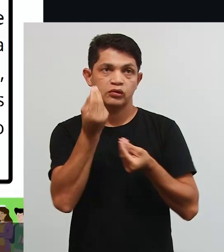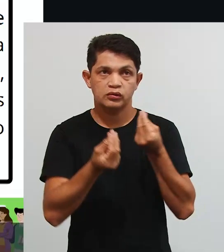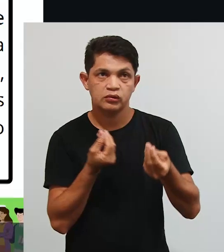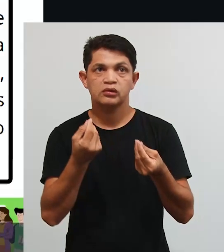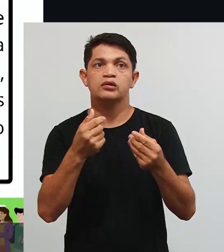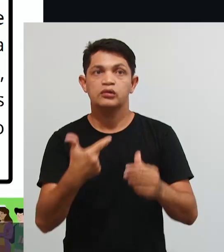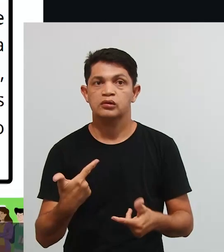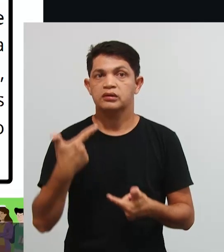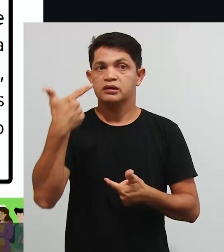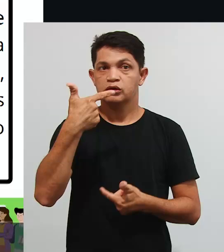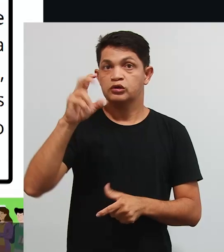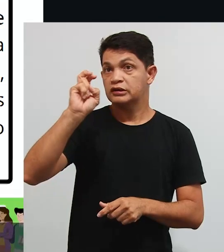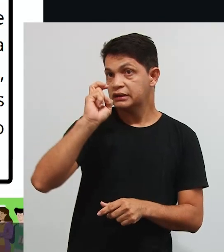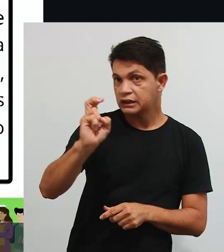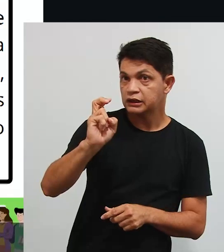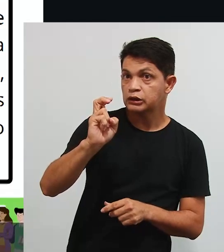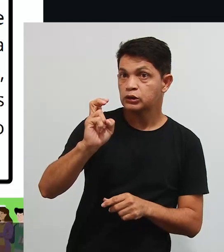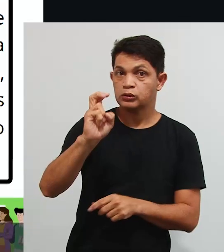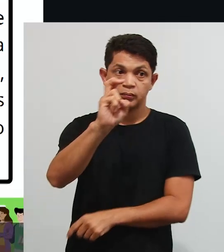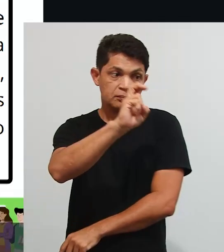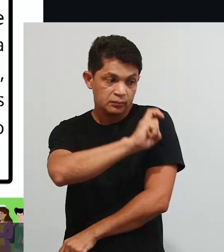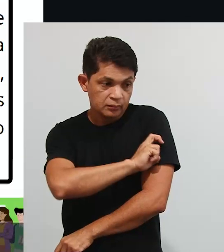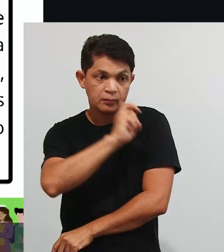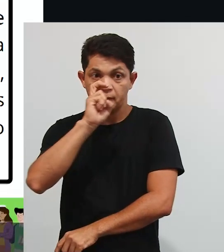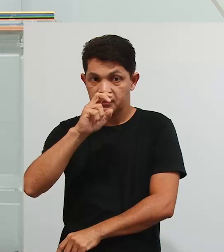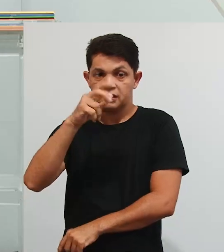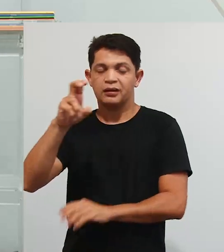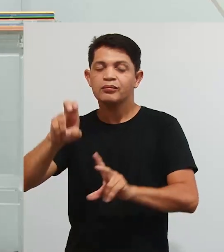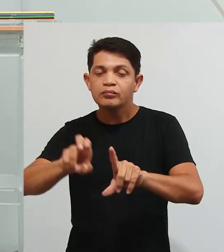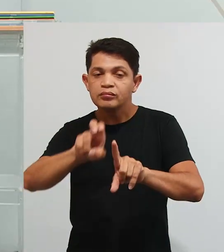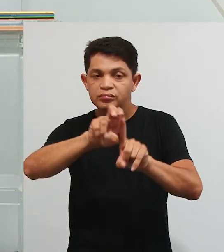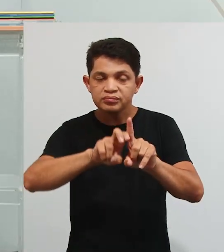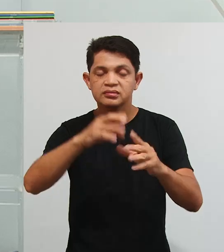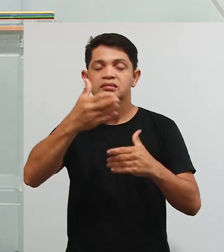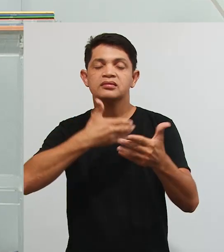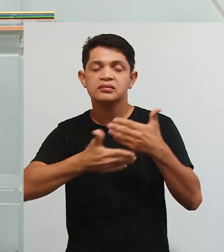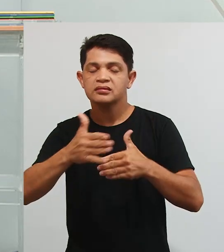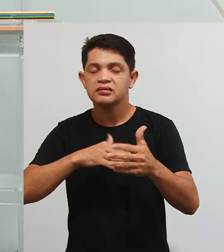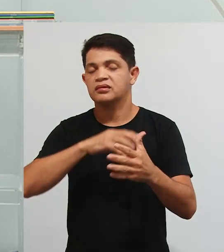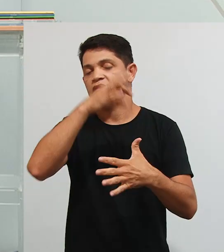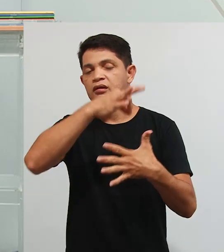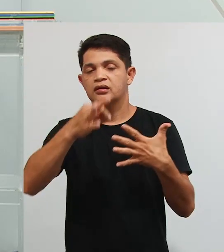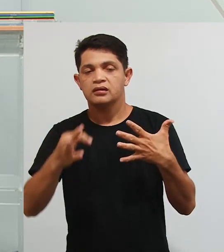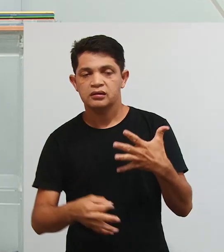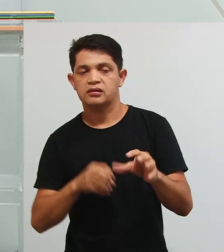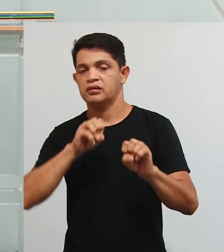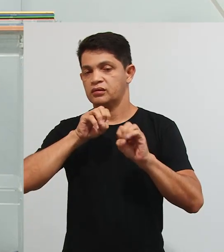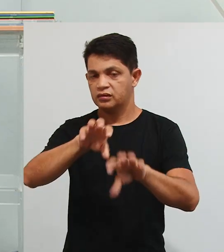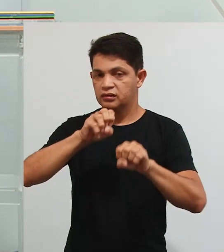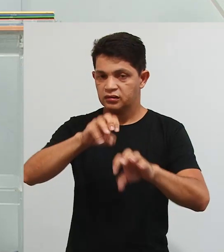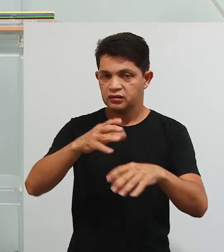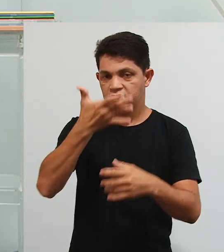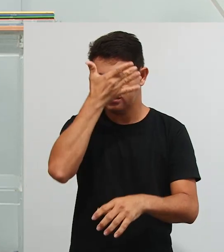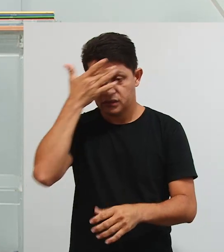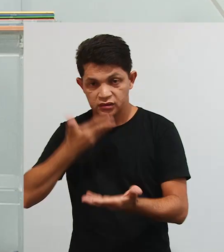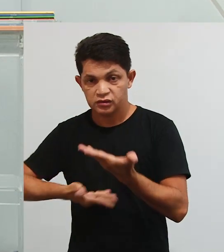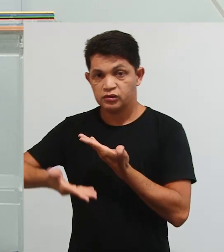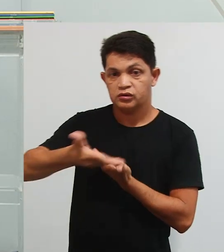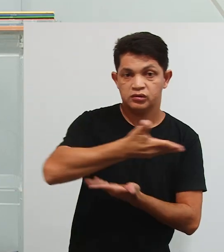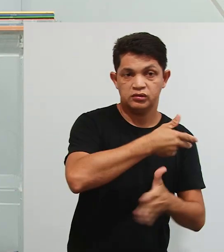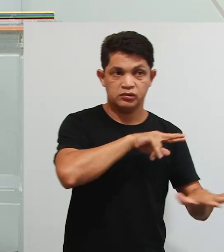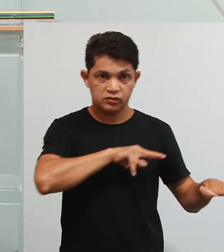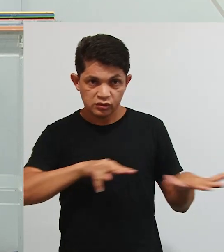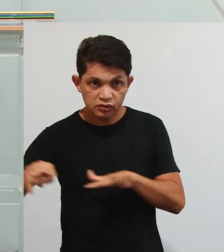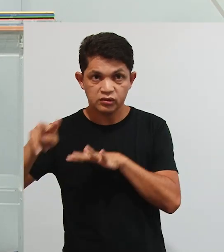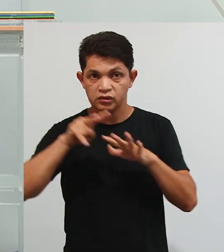do nosso 5º período. O projeto de pesquisa, ele vai ter uma orientação, e isso a gente vai fazer durante